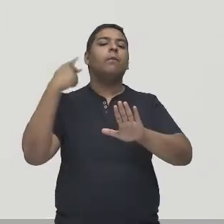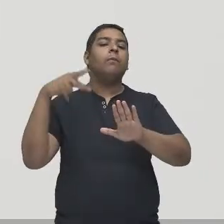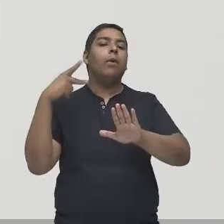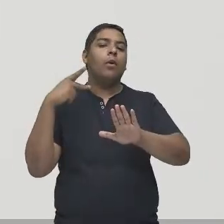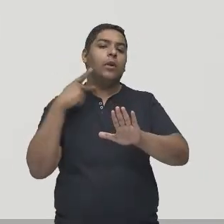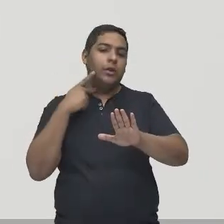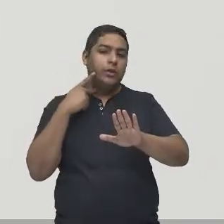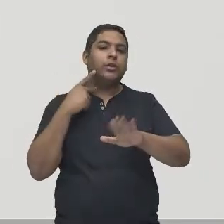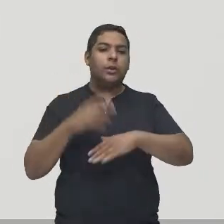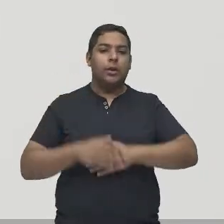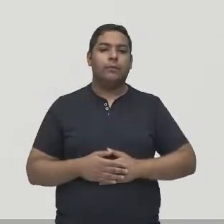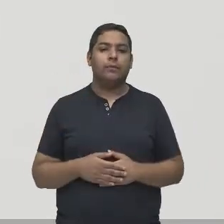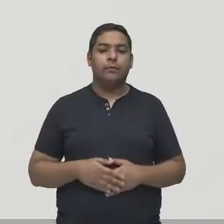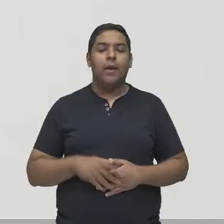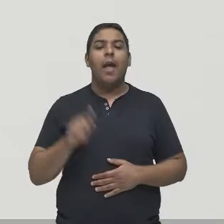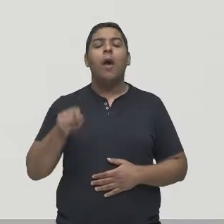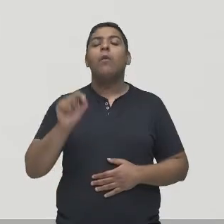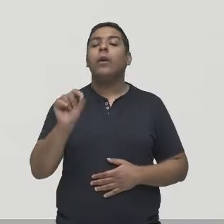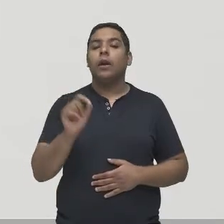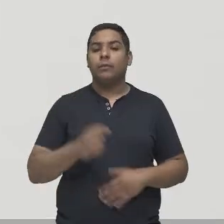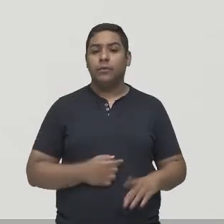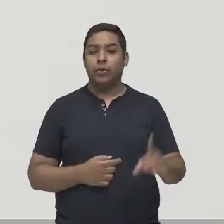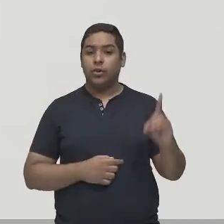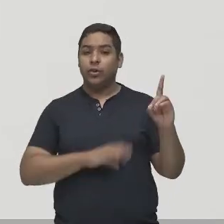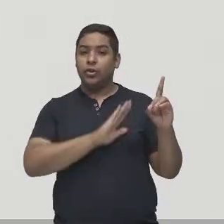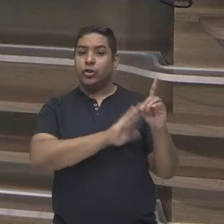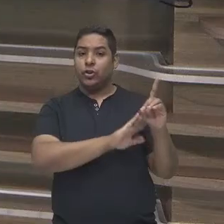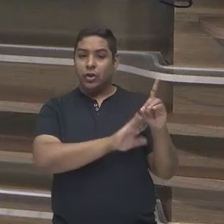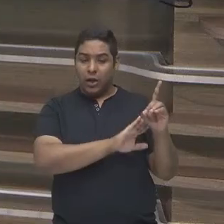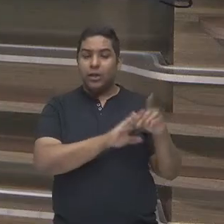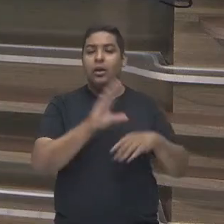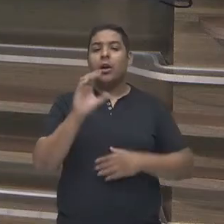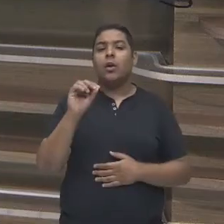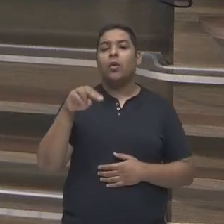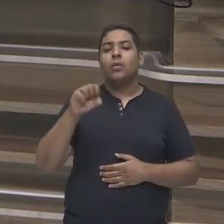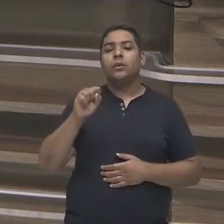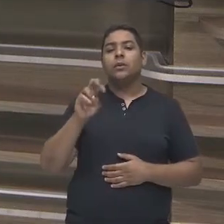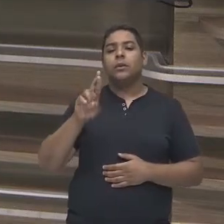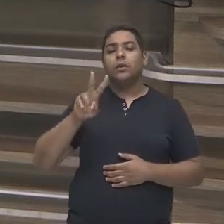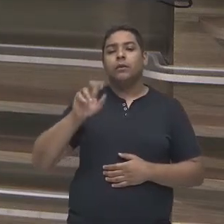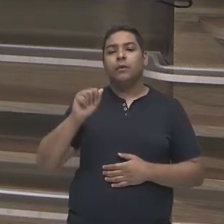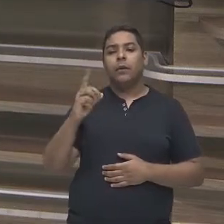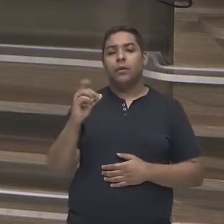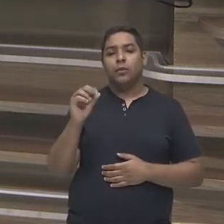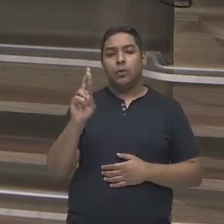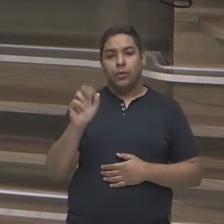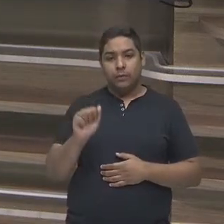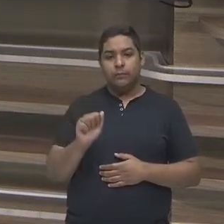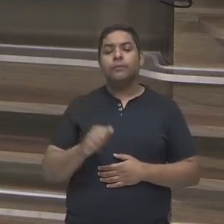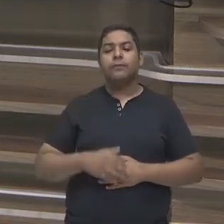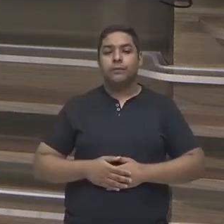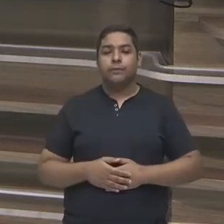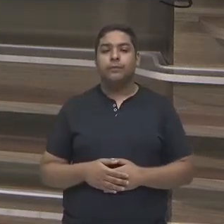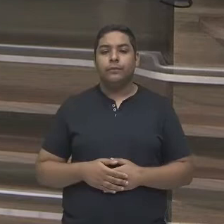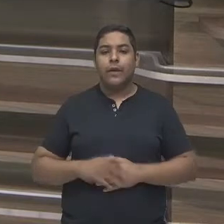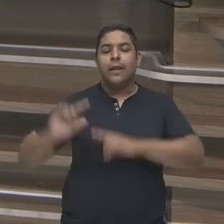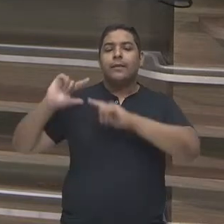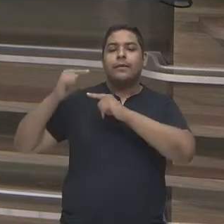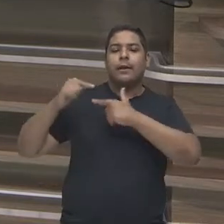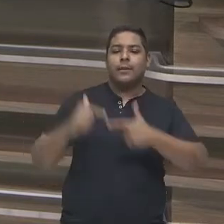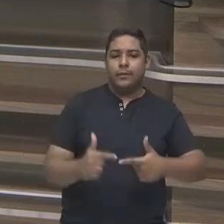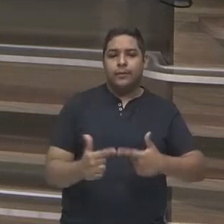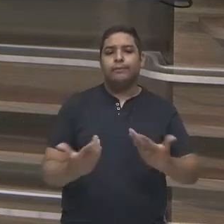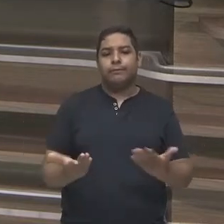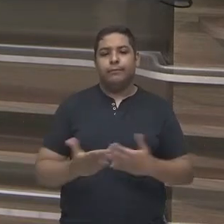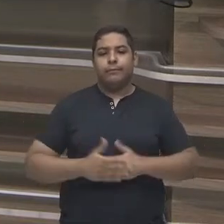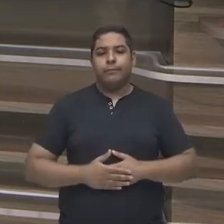da direita conservadora. Então, nesse momento, nós vamos ver aí que esses regimes totalitários estudados